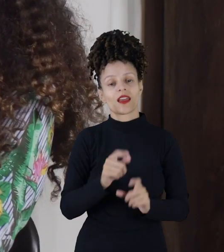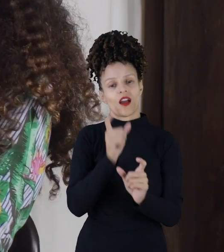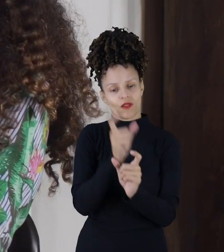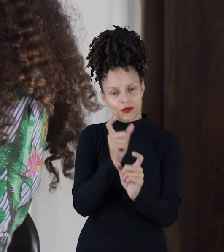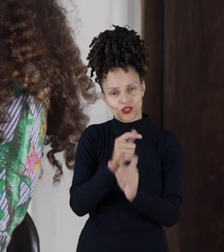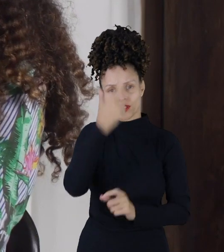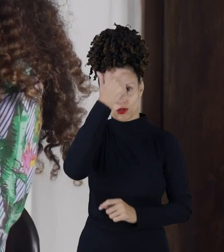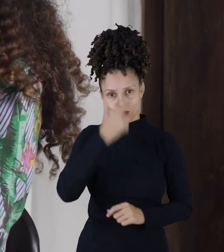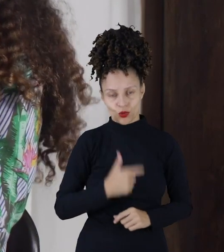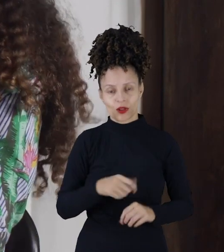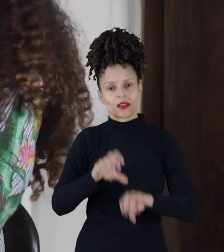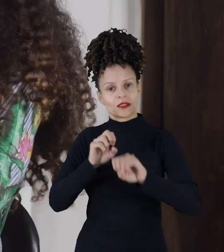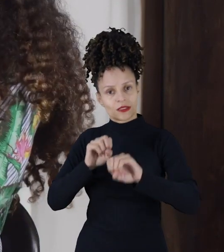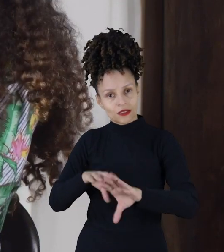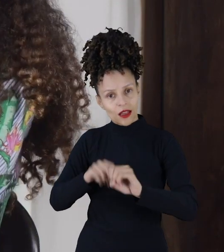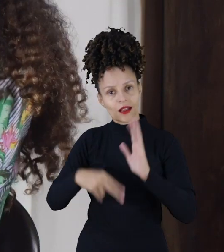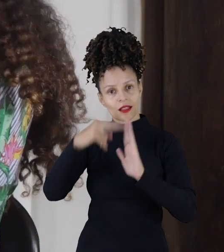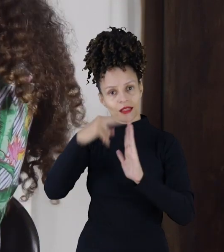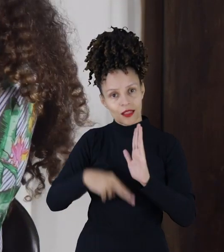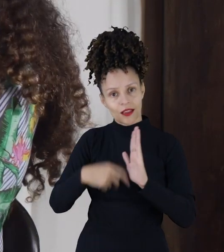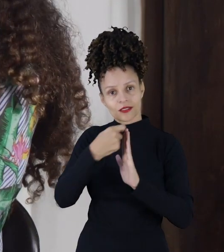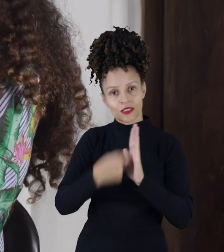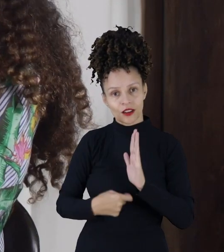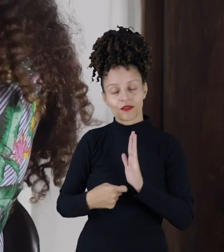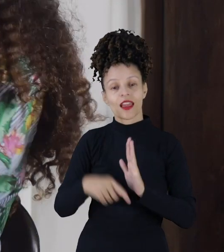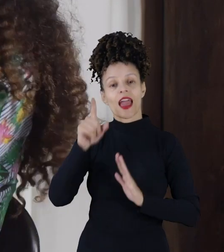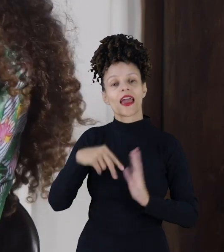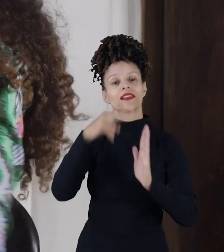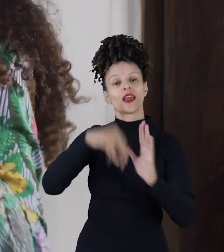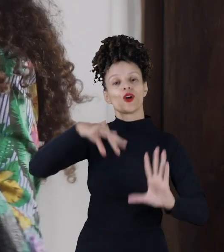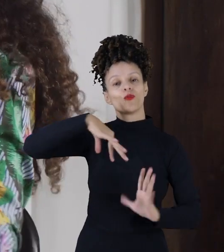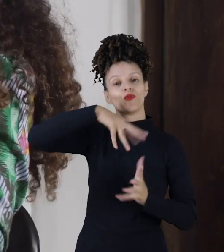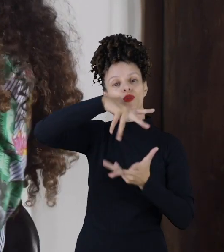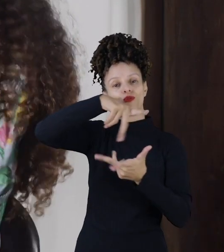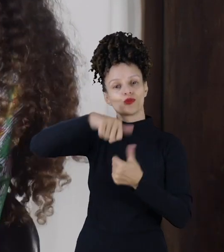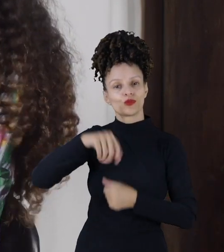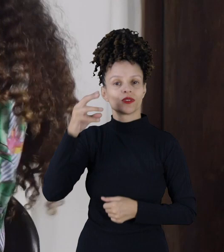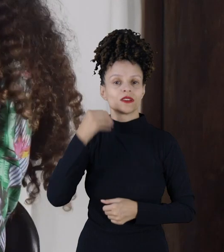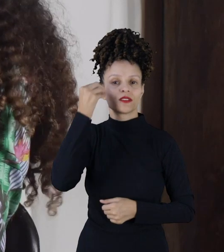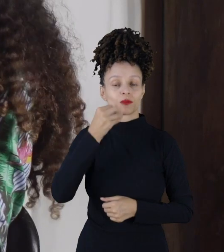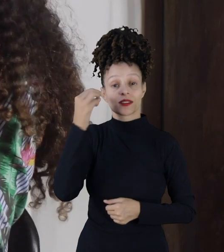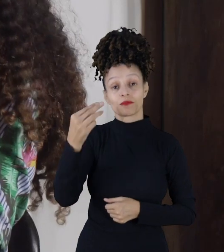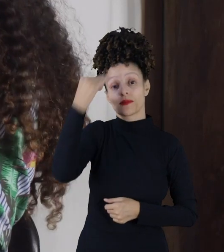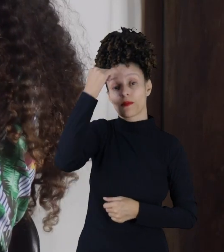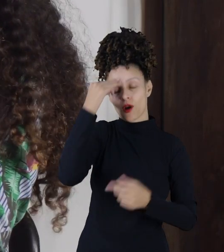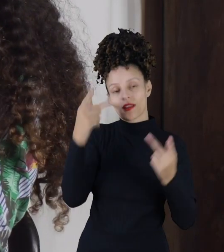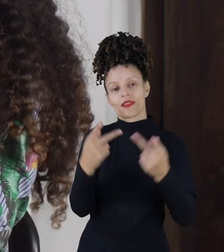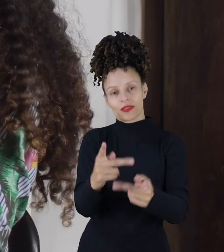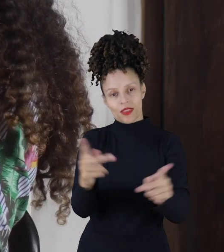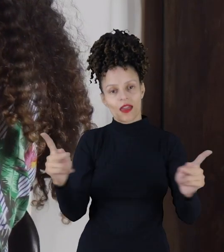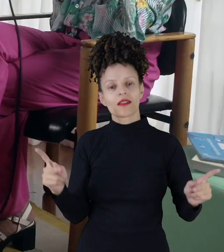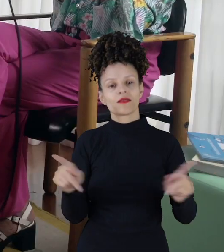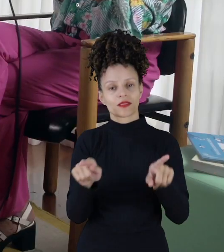uma alfabetizadora, do ensinar a ler e escrever, é ler esse mundo, né? É ter essa experiência e estar na memória